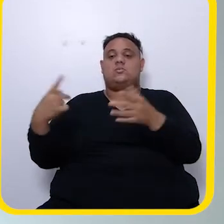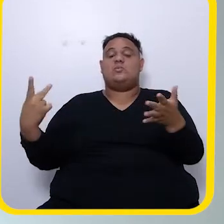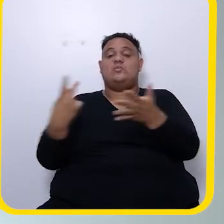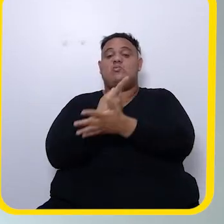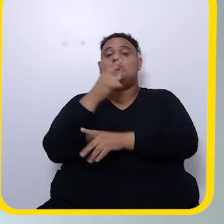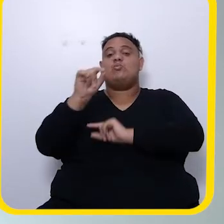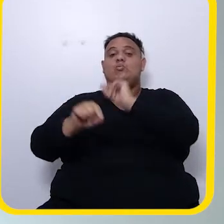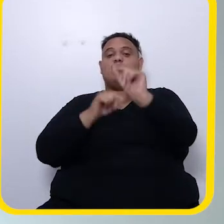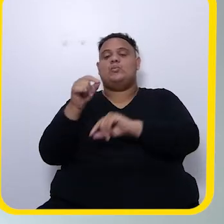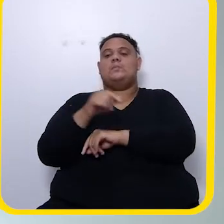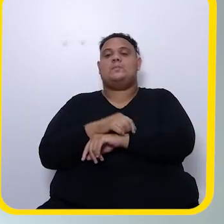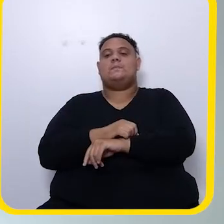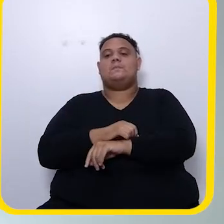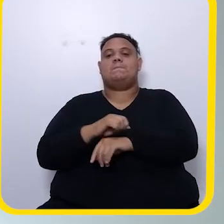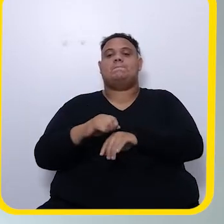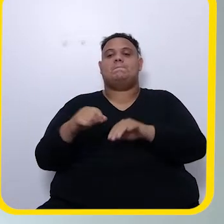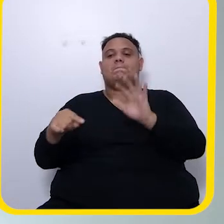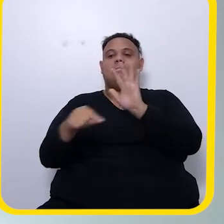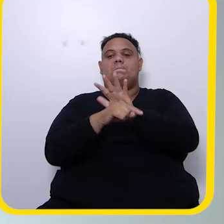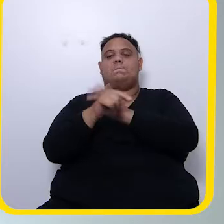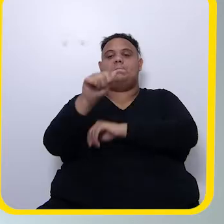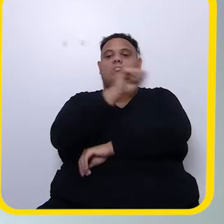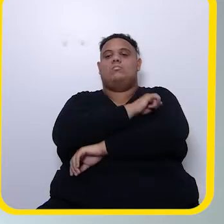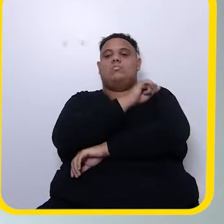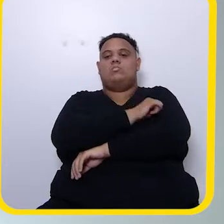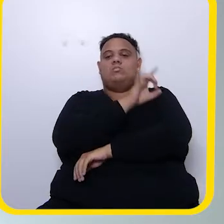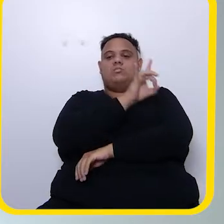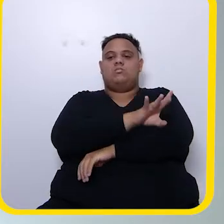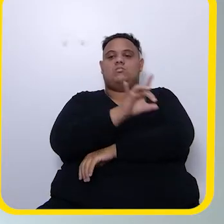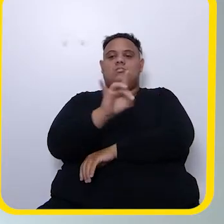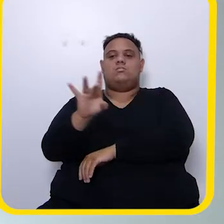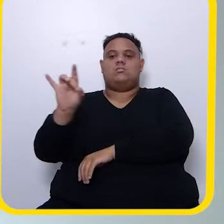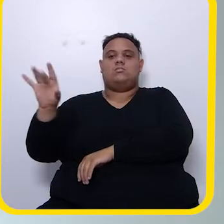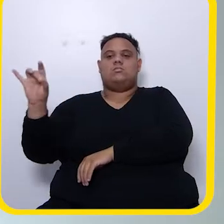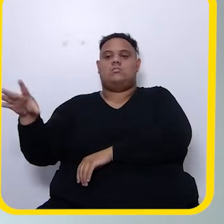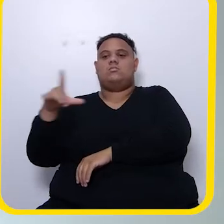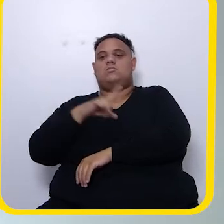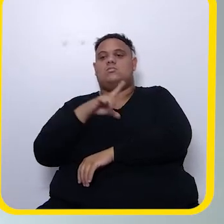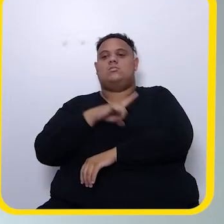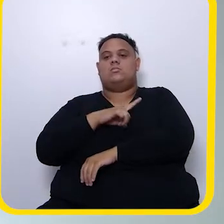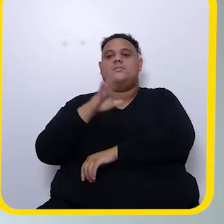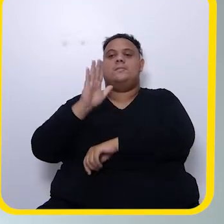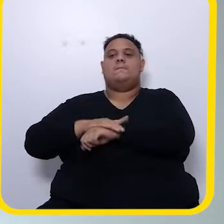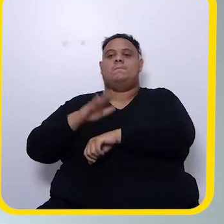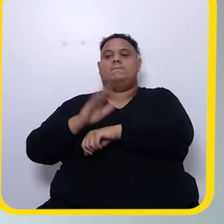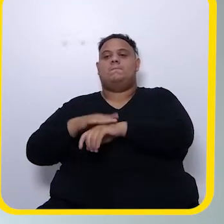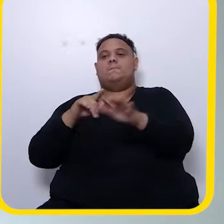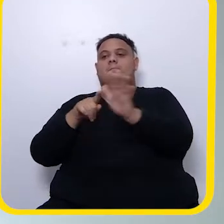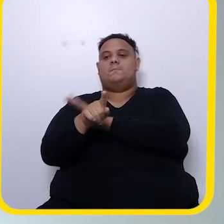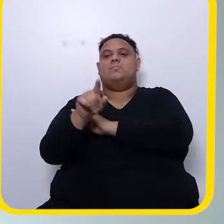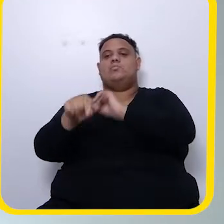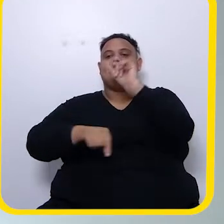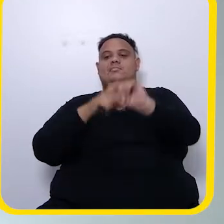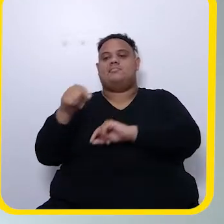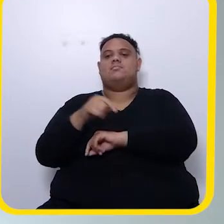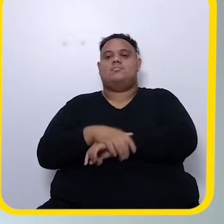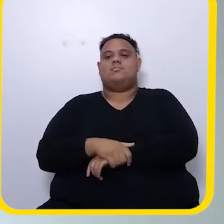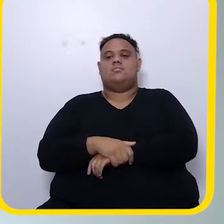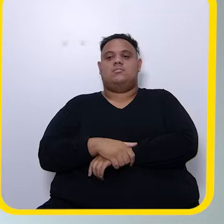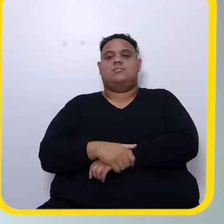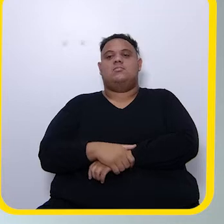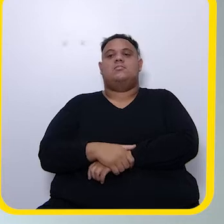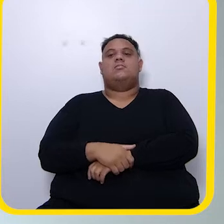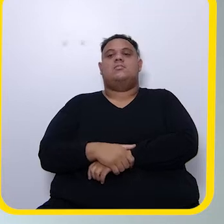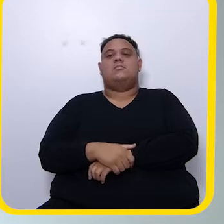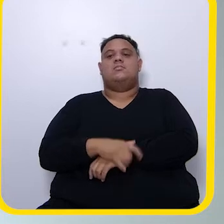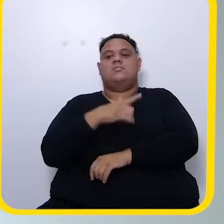aconteceu? Com menos alunos, cada um teve que distribuir mais panfletos. A pergunta é quantos alunos